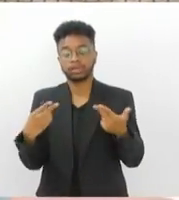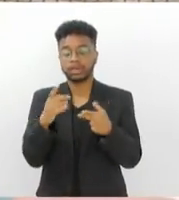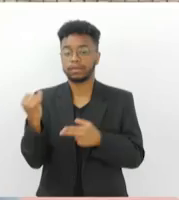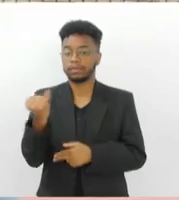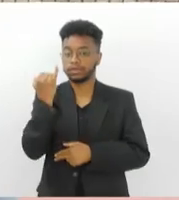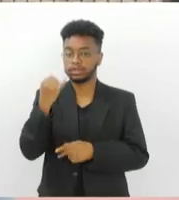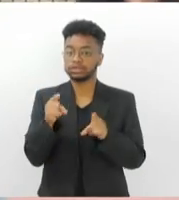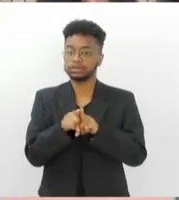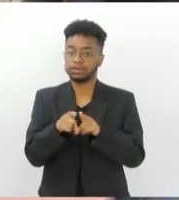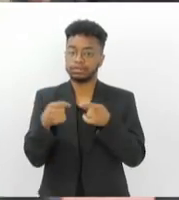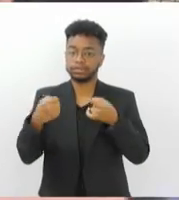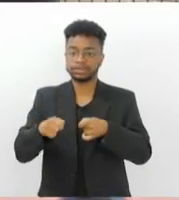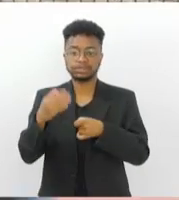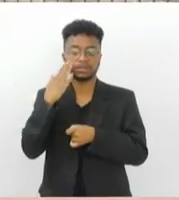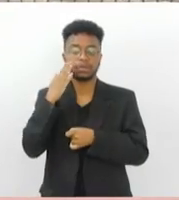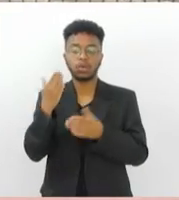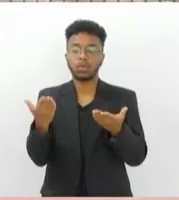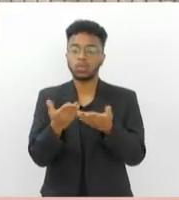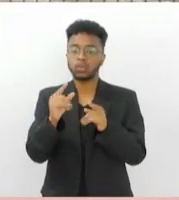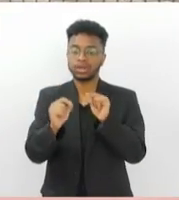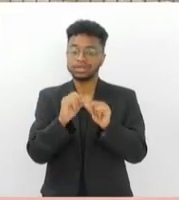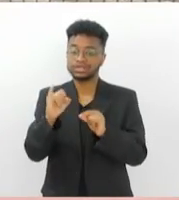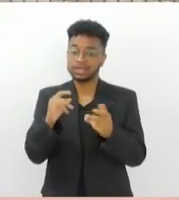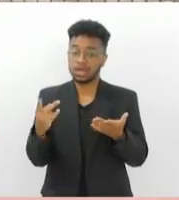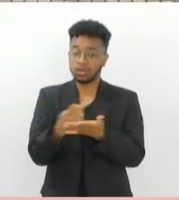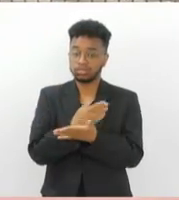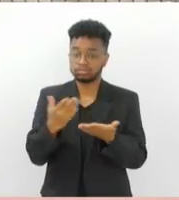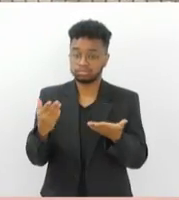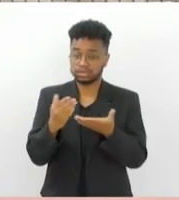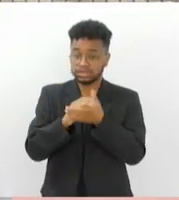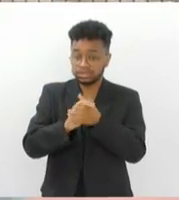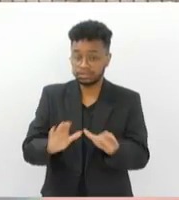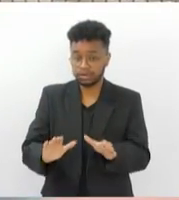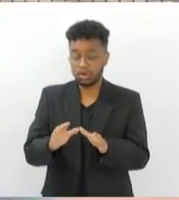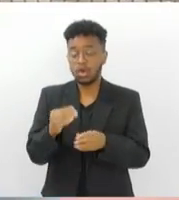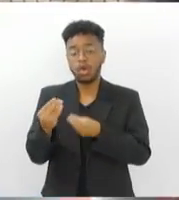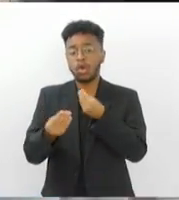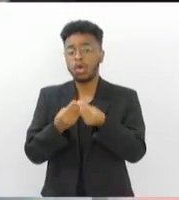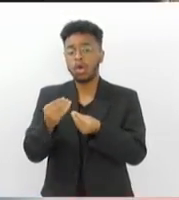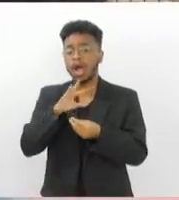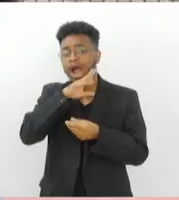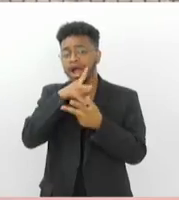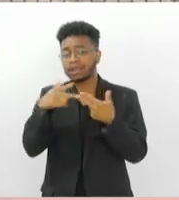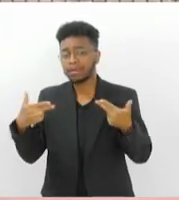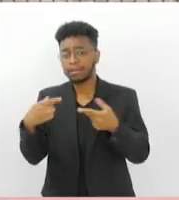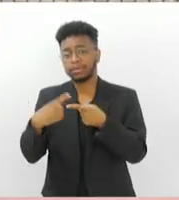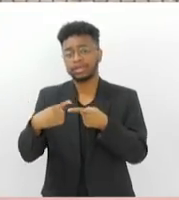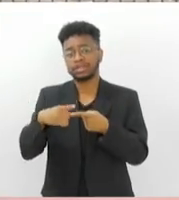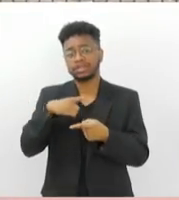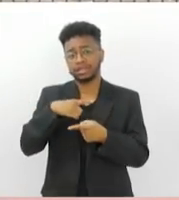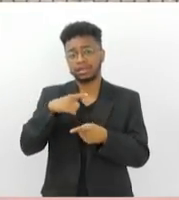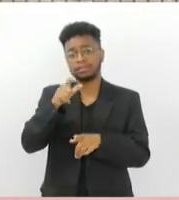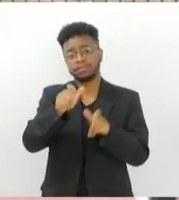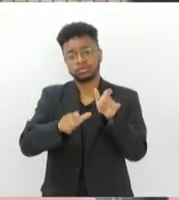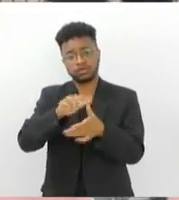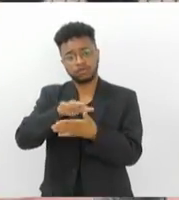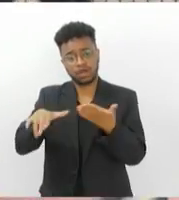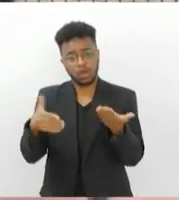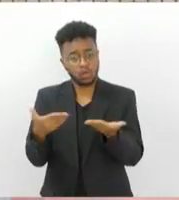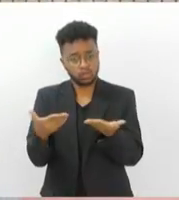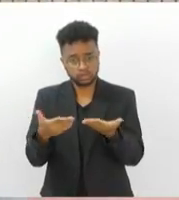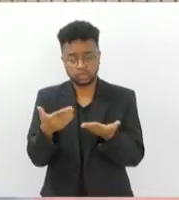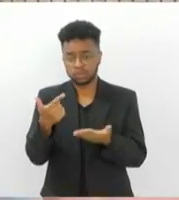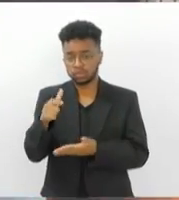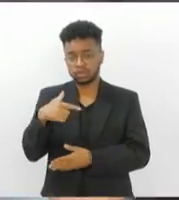ser levado em consideração hoje quando há a separação sobre a guarda dos animais porque tem muitos casais hoje que não tem filhos mas